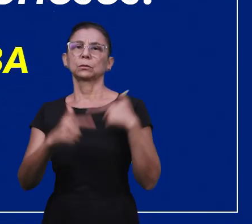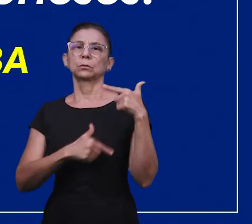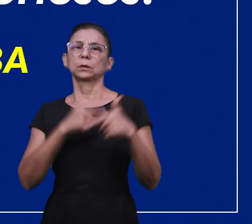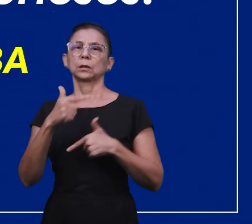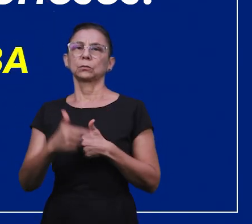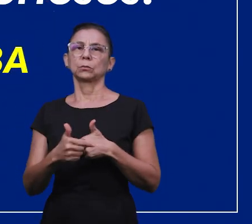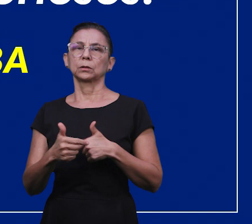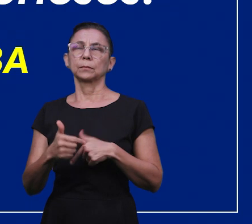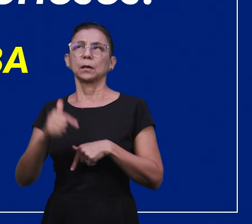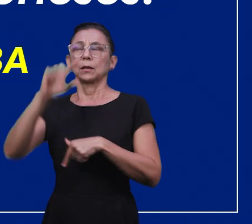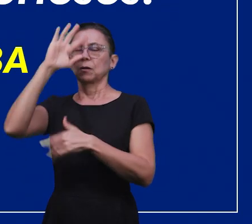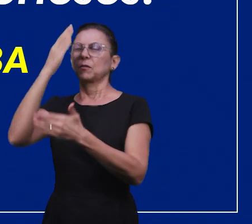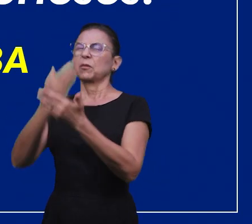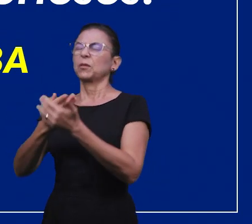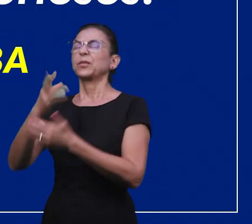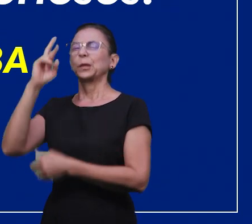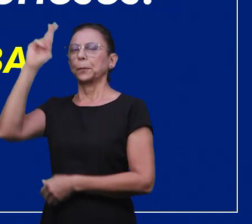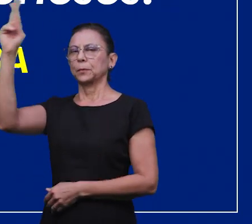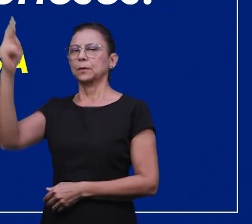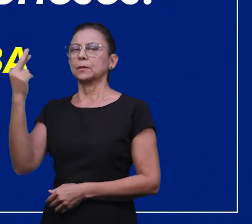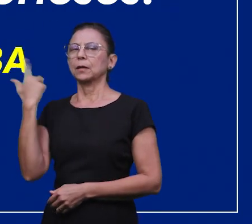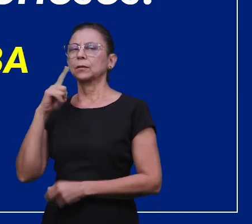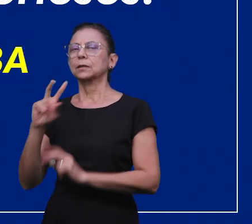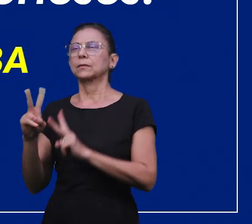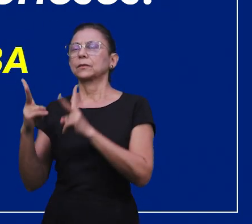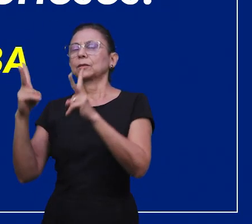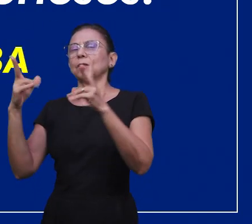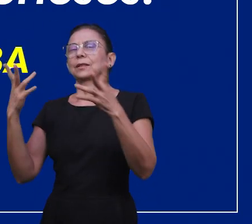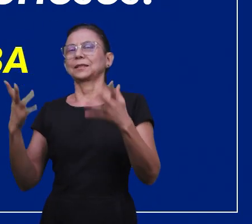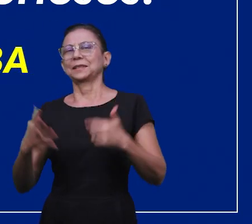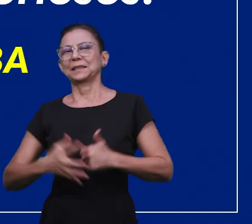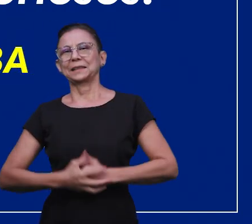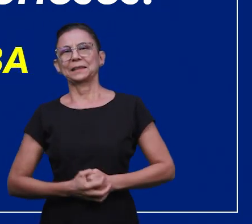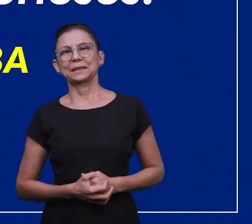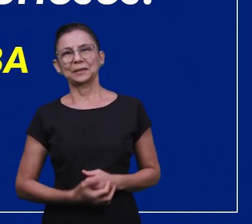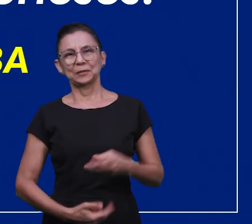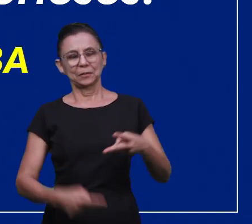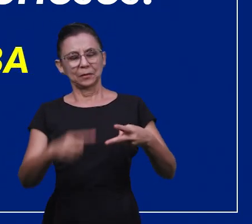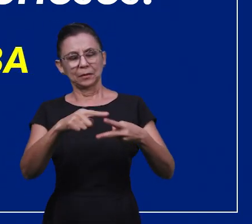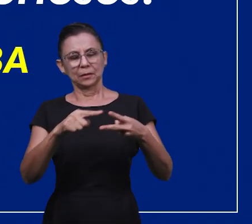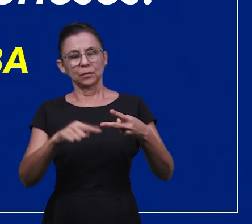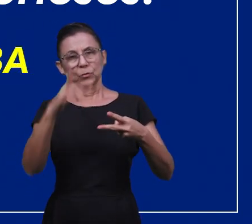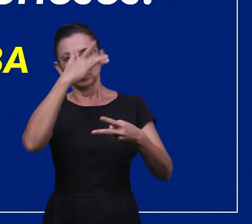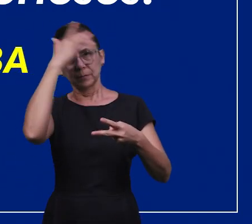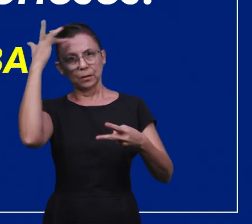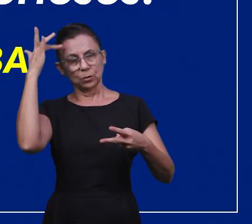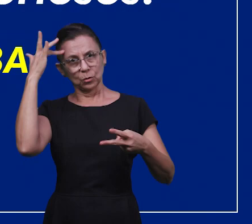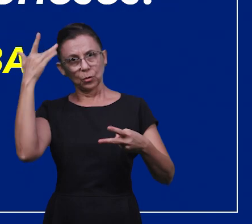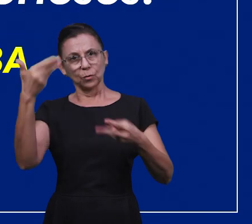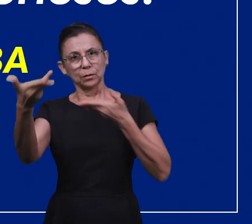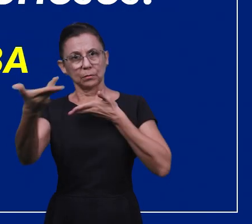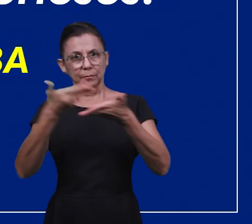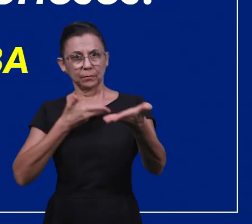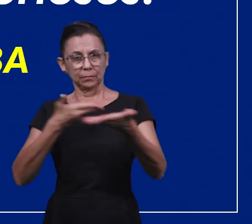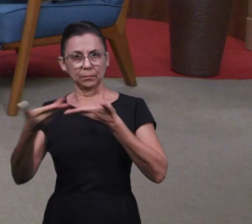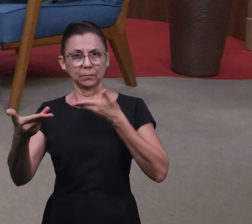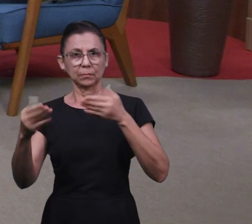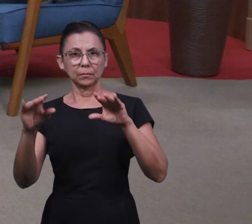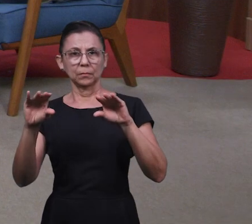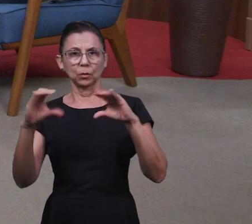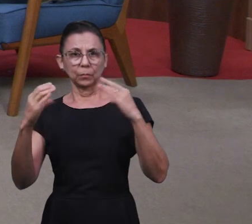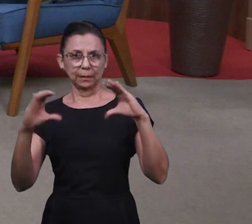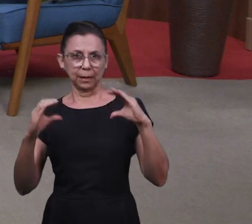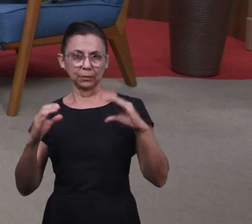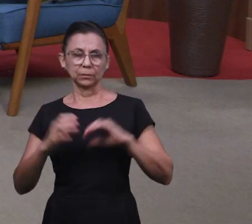mas descansando no Senhor, somos vitoriosos. Amém. Essas duas participações foram enviadas, esses dois